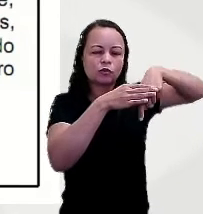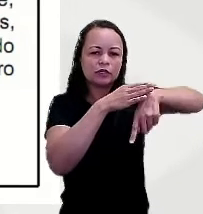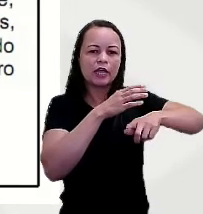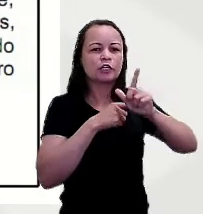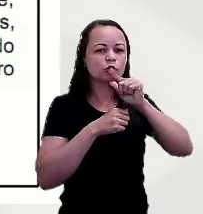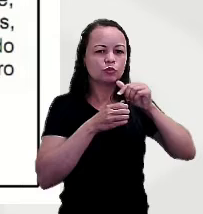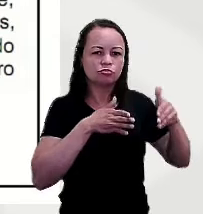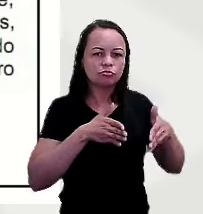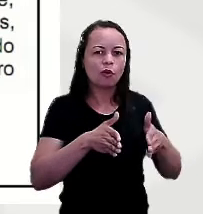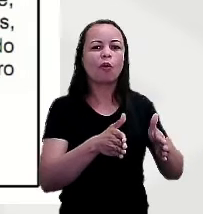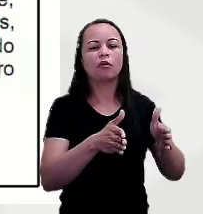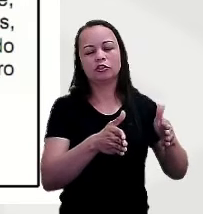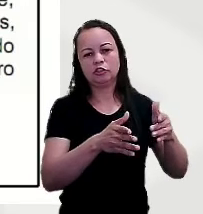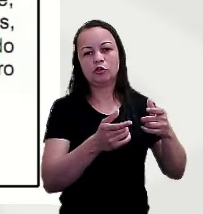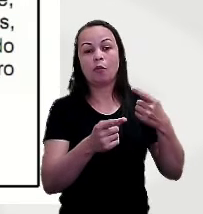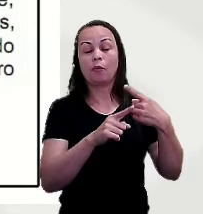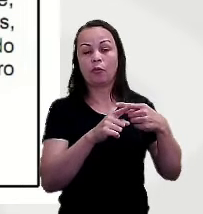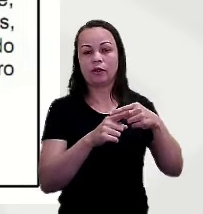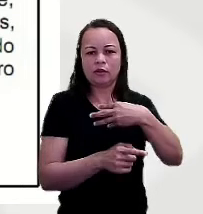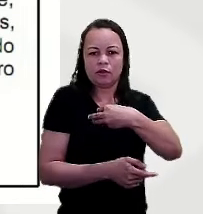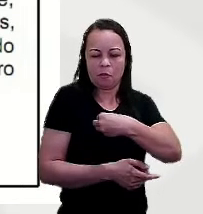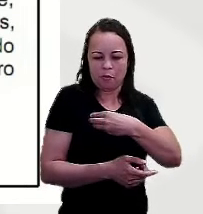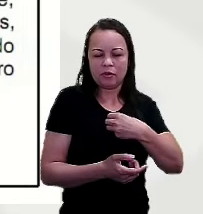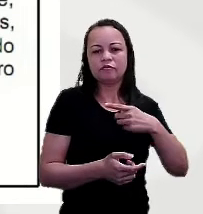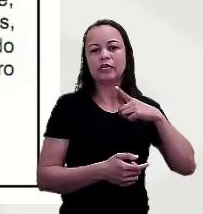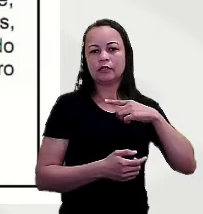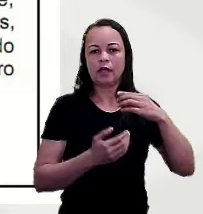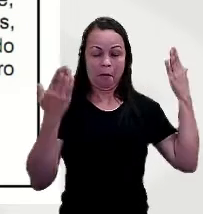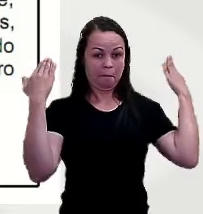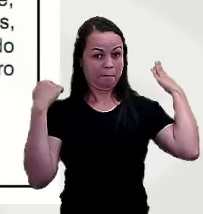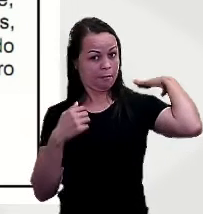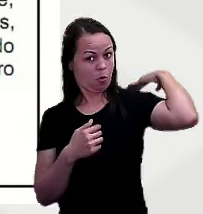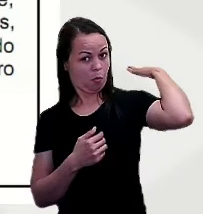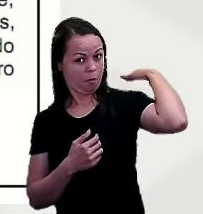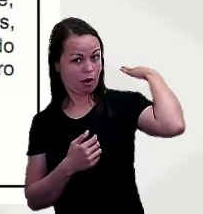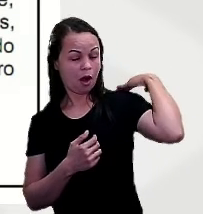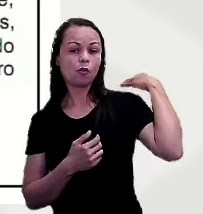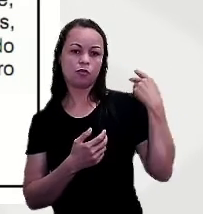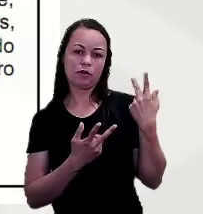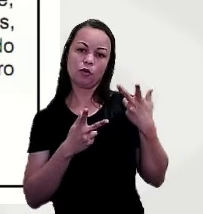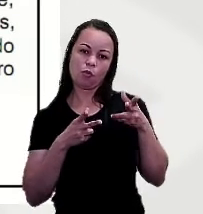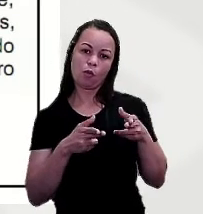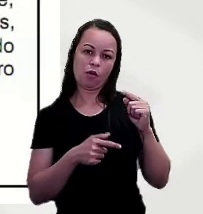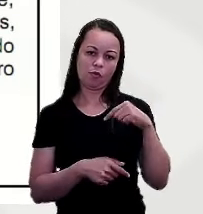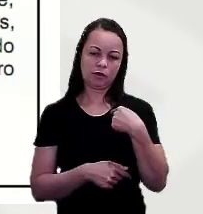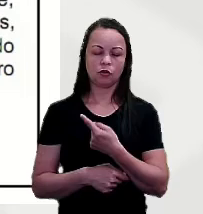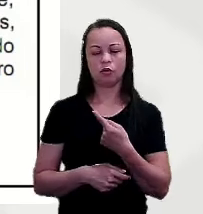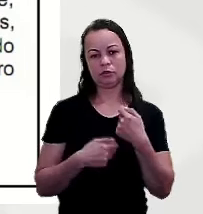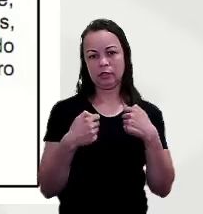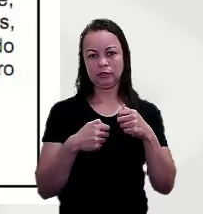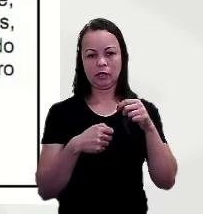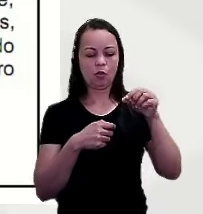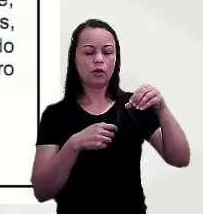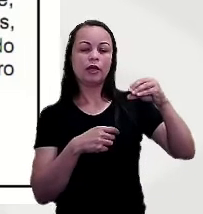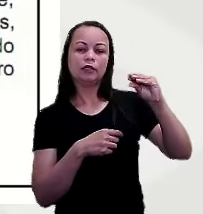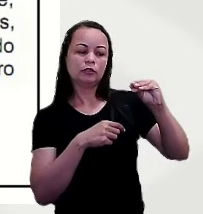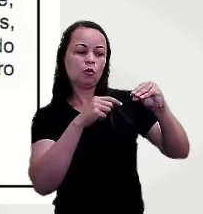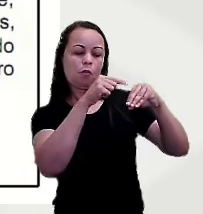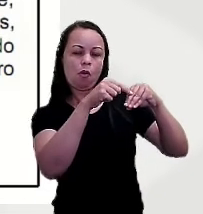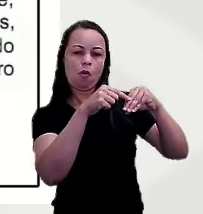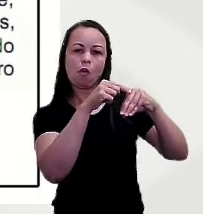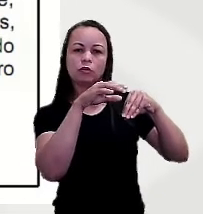isso? Porque eles são mamíferos e têm pulmões, como a gente precisa respirar. Então, os botos têm esse buraco, por isso que